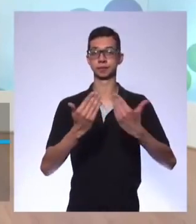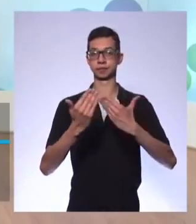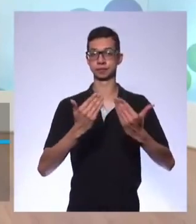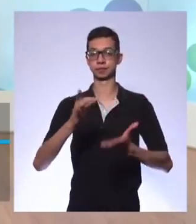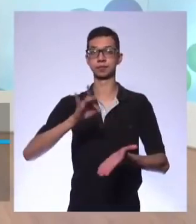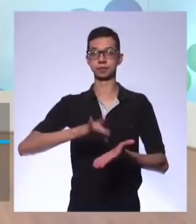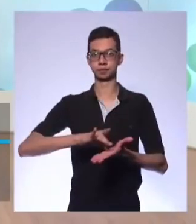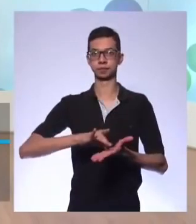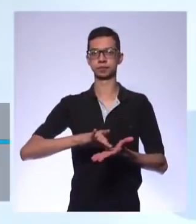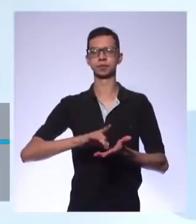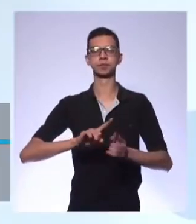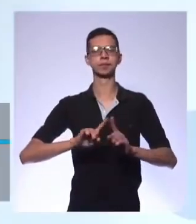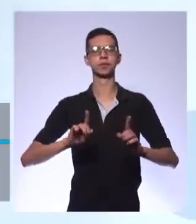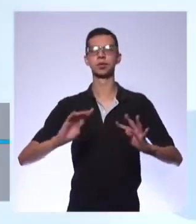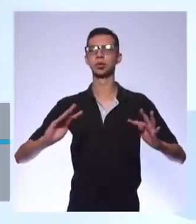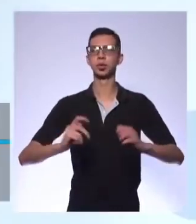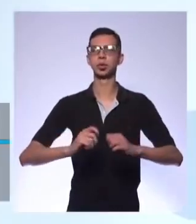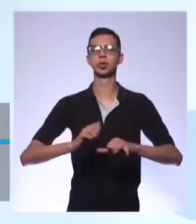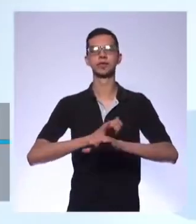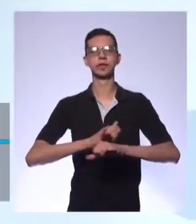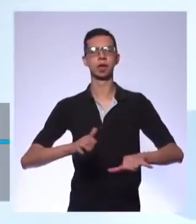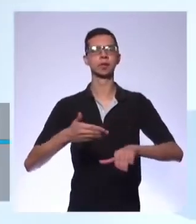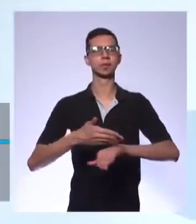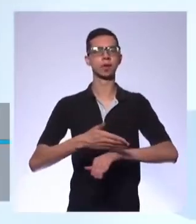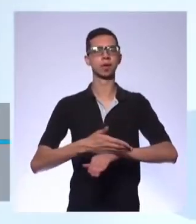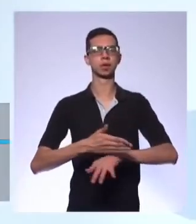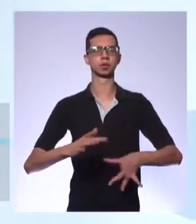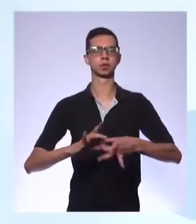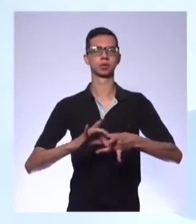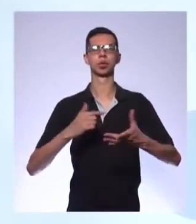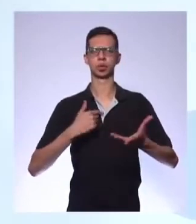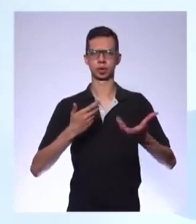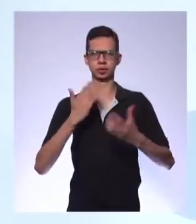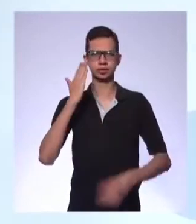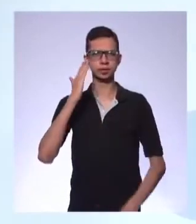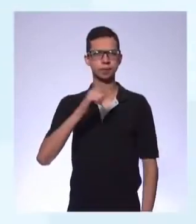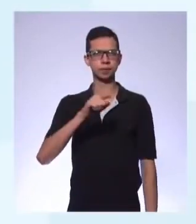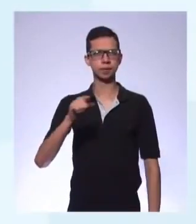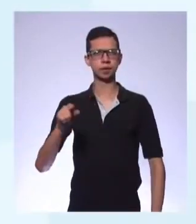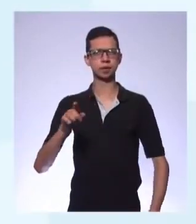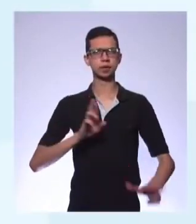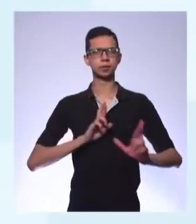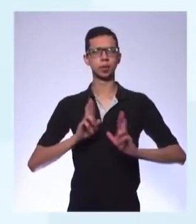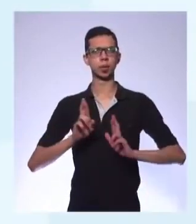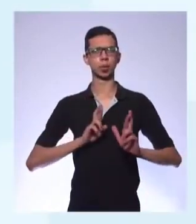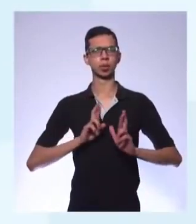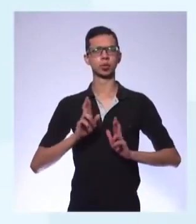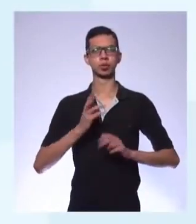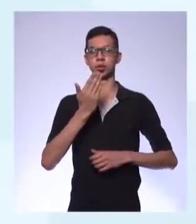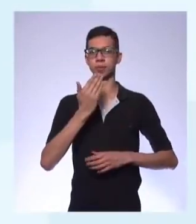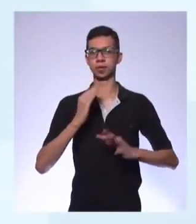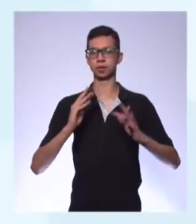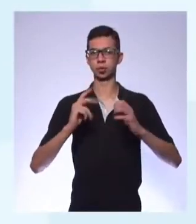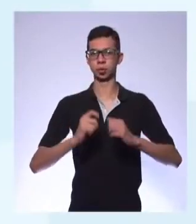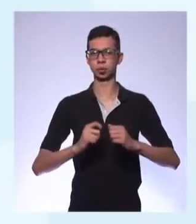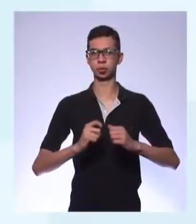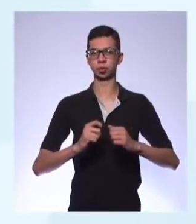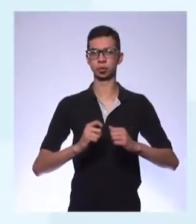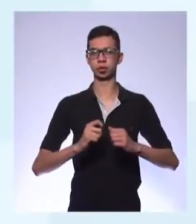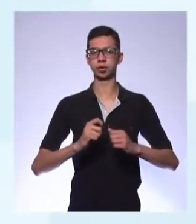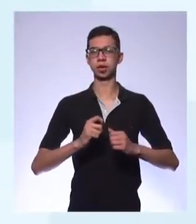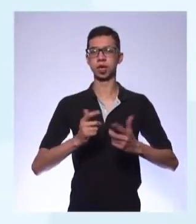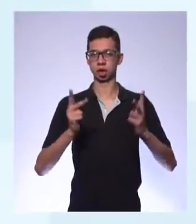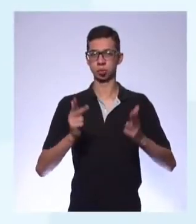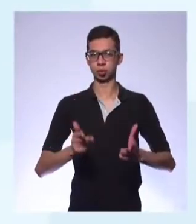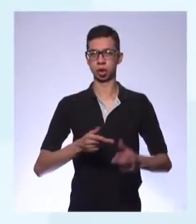se todo mundo fala, não é? Se todo mundo participa. Eu quero saber de vocês assim, ó, todo alimento possui a mesma quantidade de nutrientes?